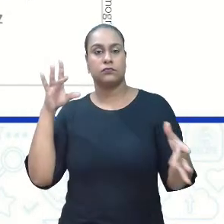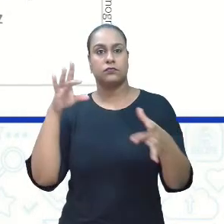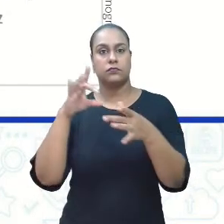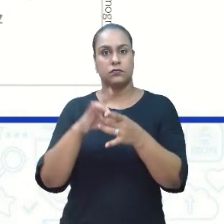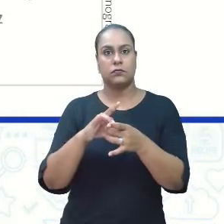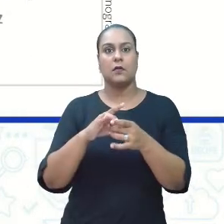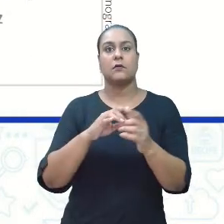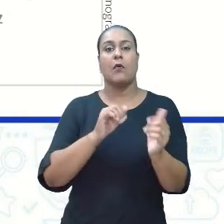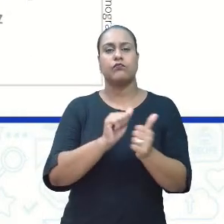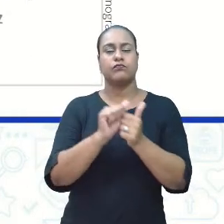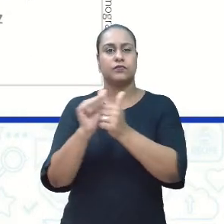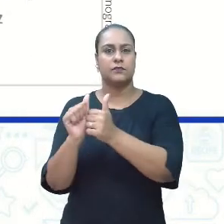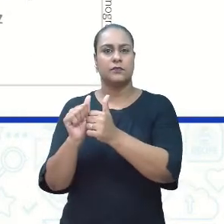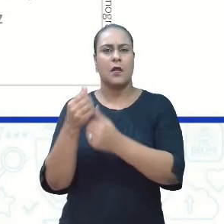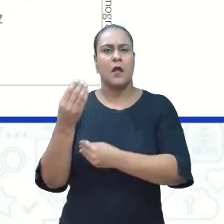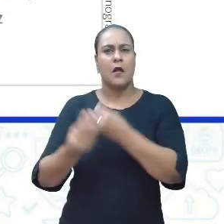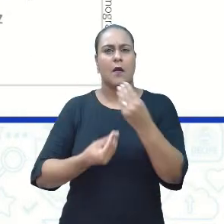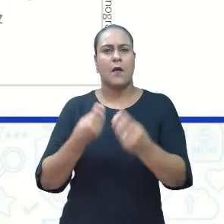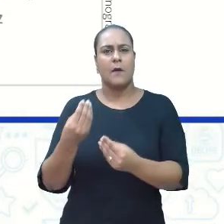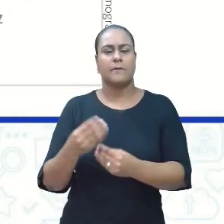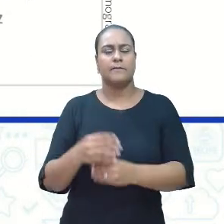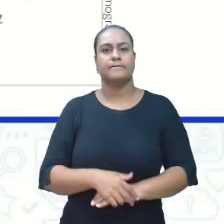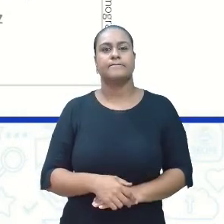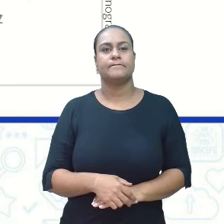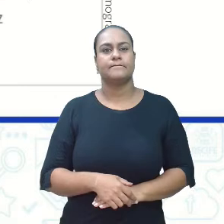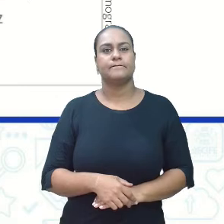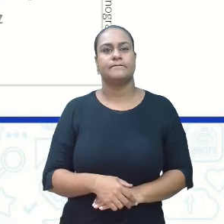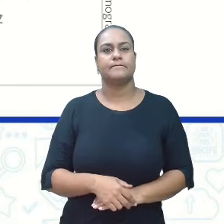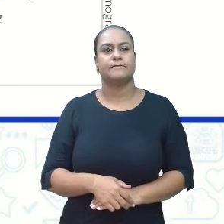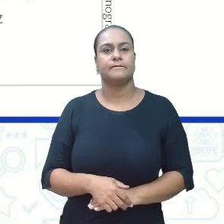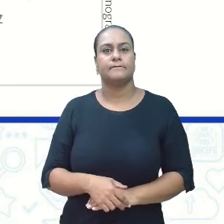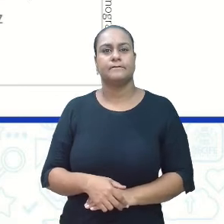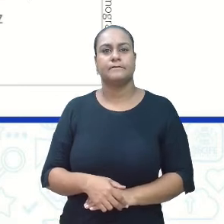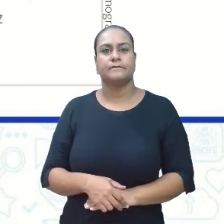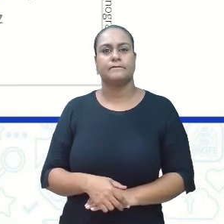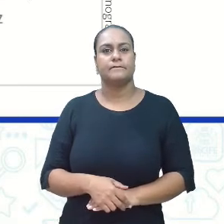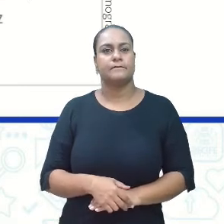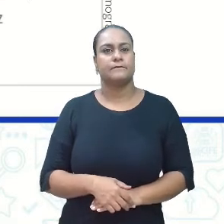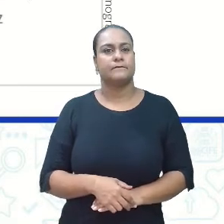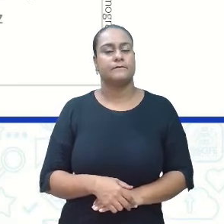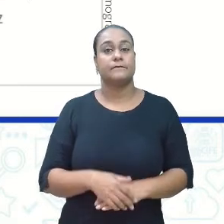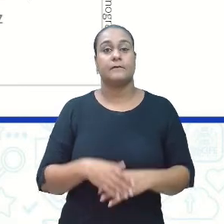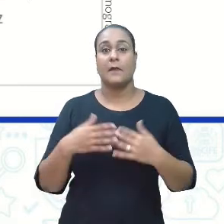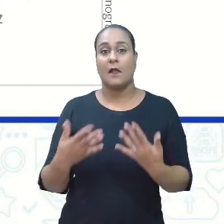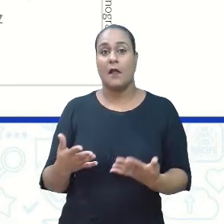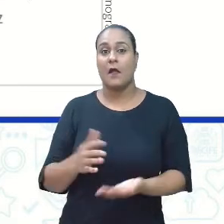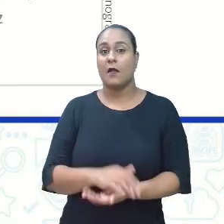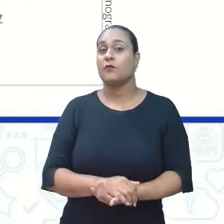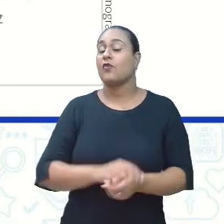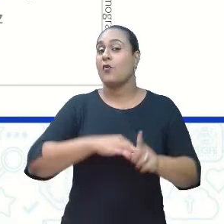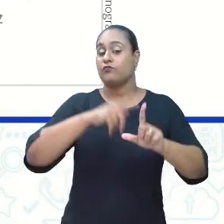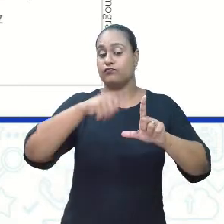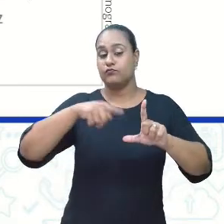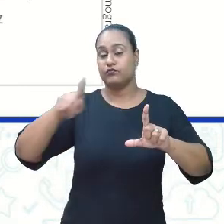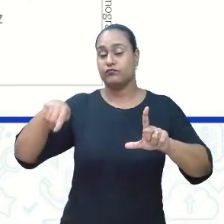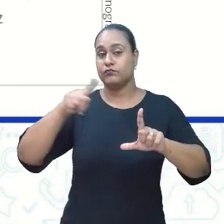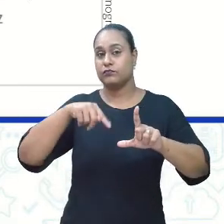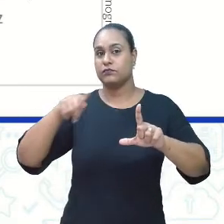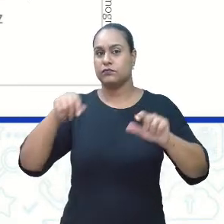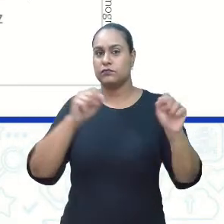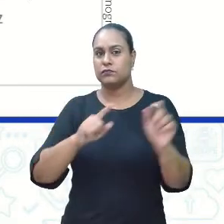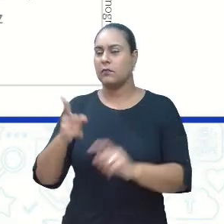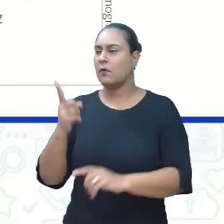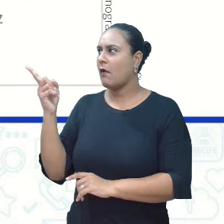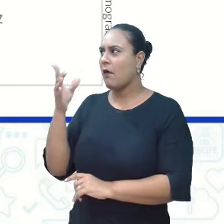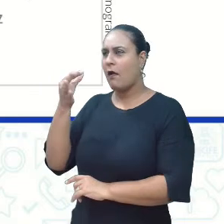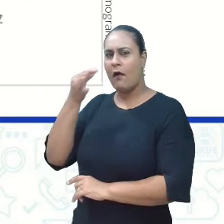de acompanhamento, né? Então, Diga. Então, nós estamos aqui, ó, nosso gráfico, nossa tela. Gente, ao